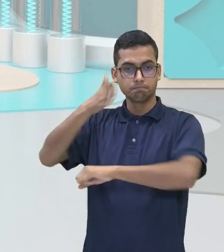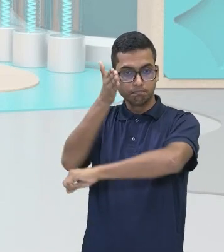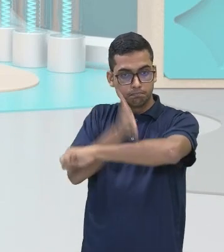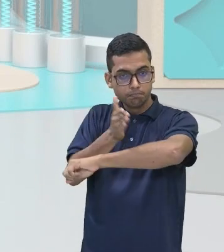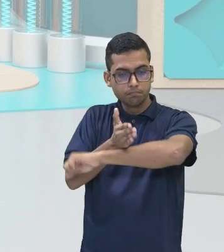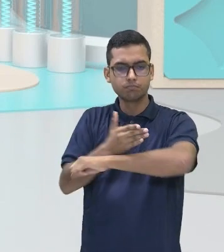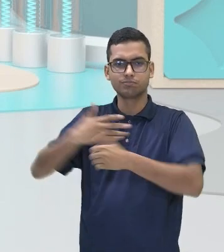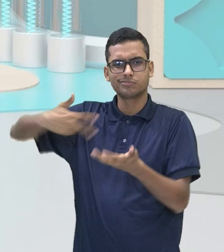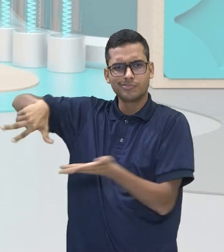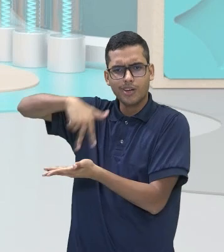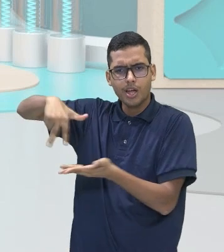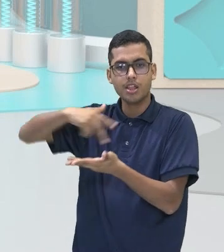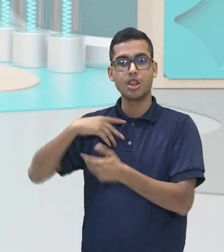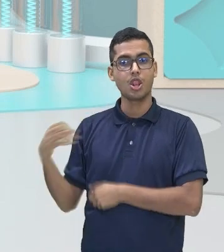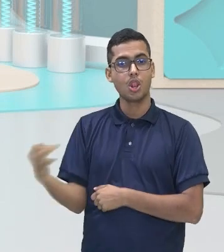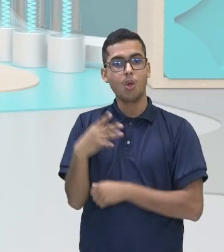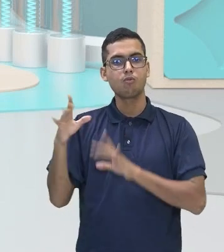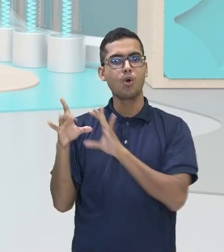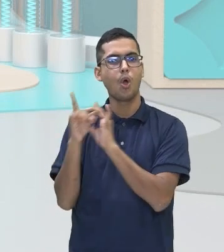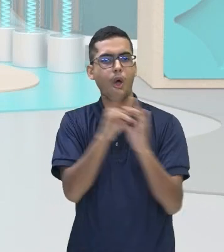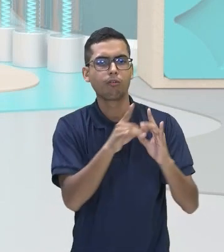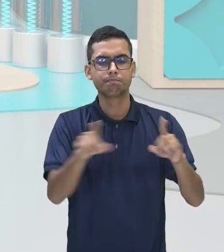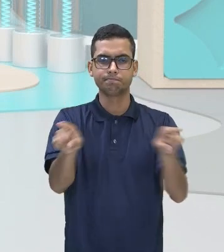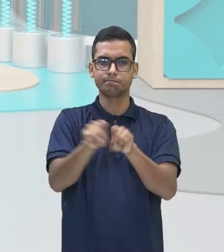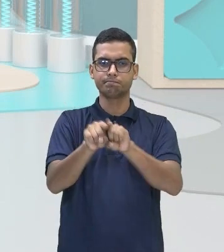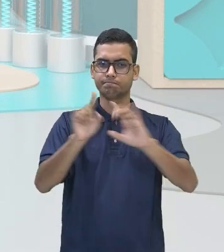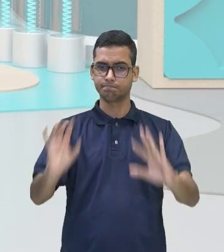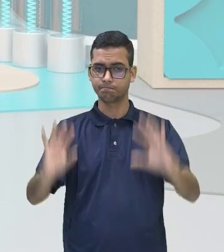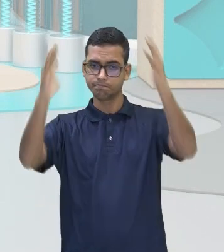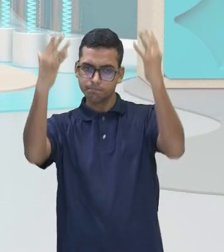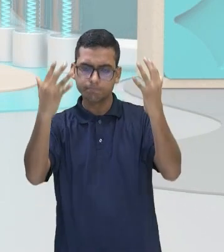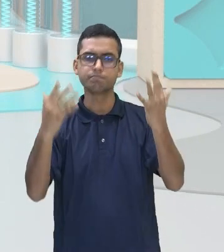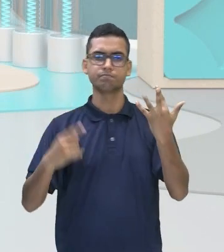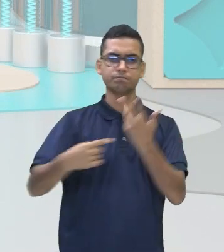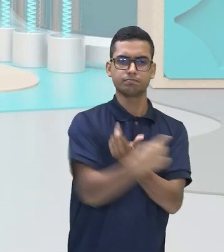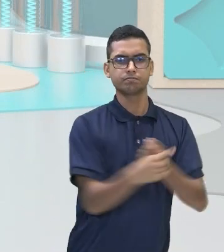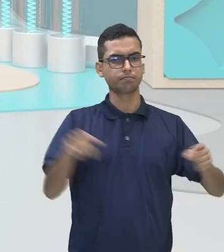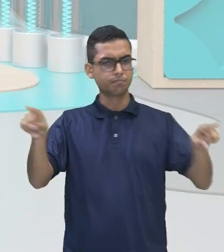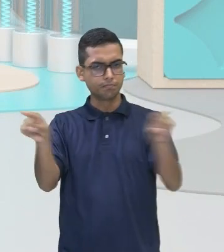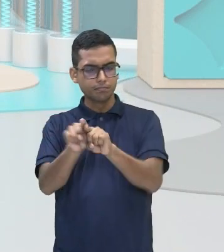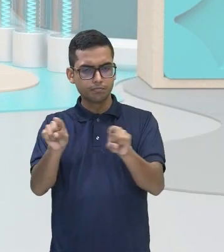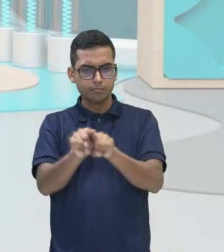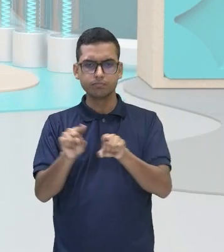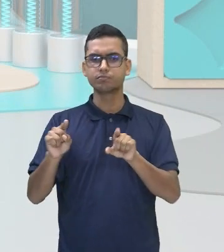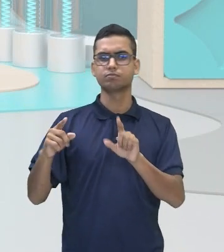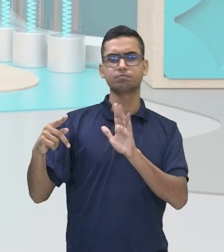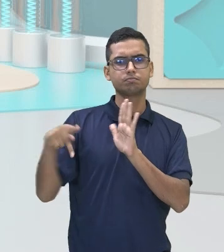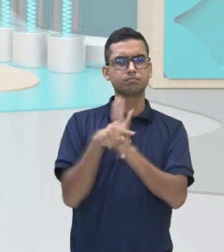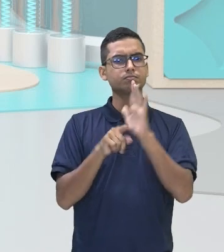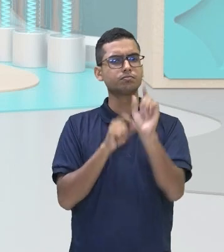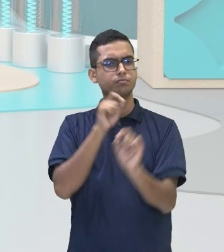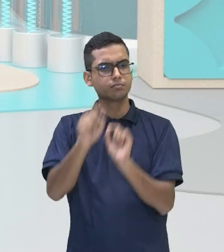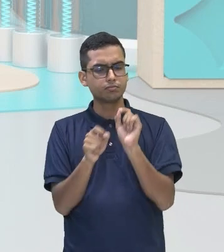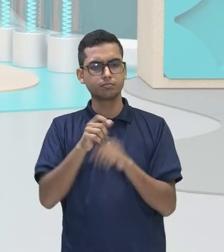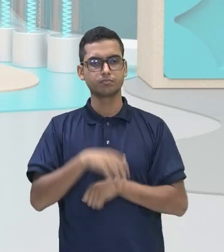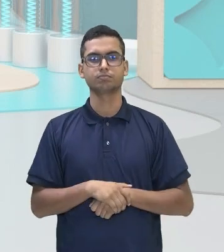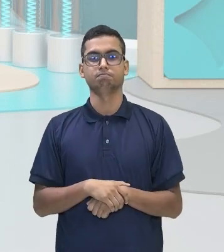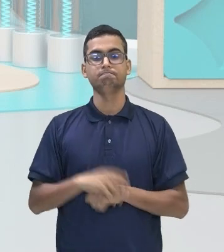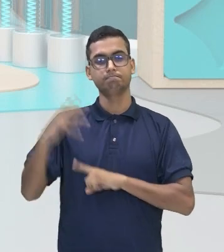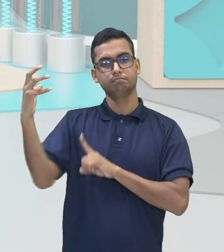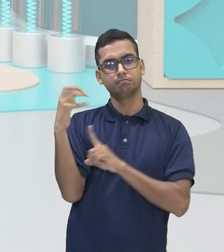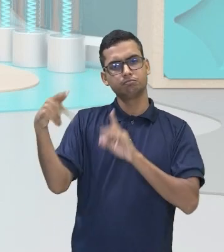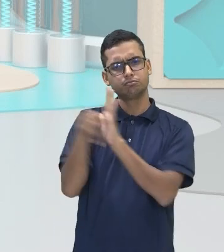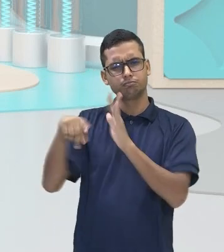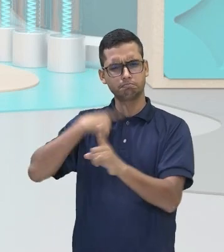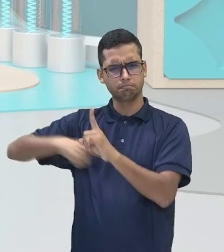era associada às festividades e eventos sociais, apesar da influência restritiva da Igreja Católica,